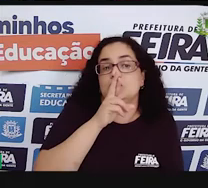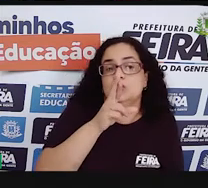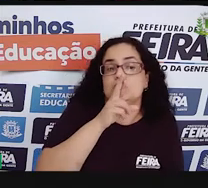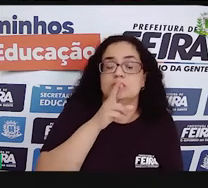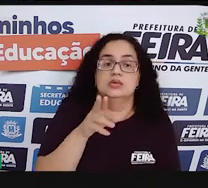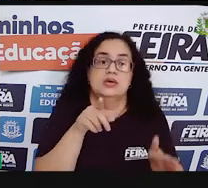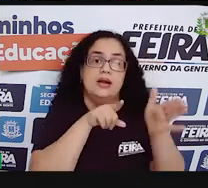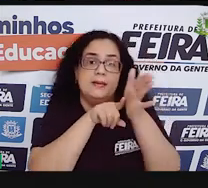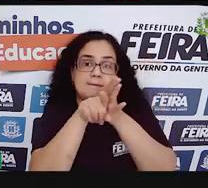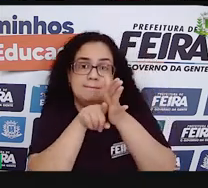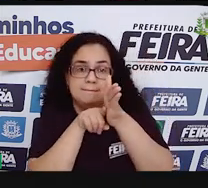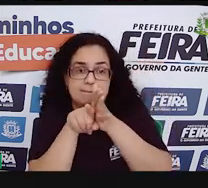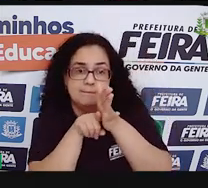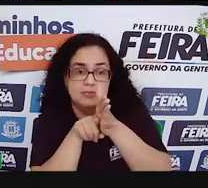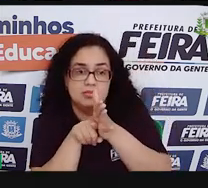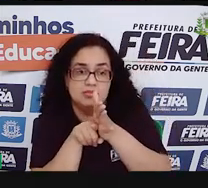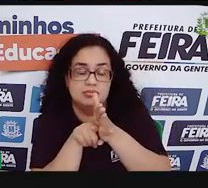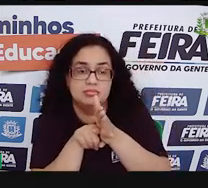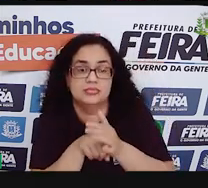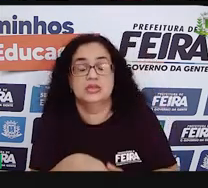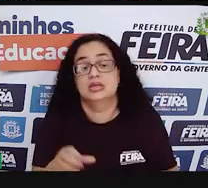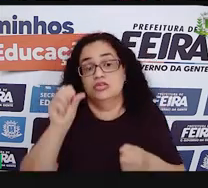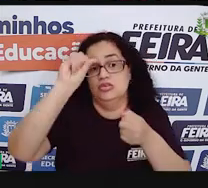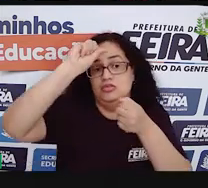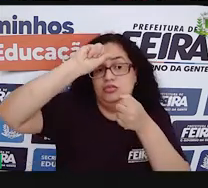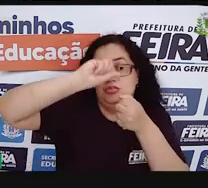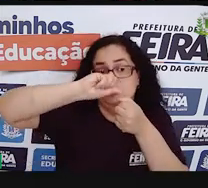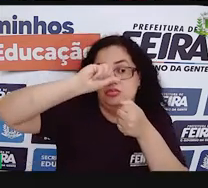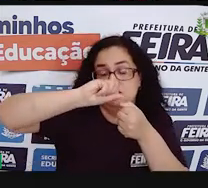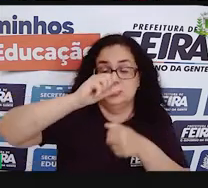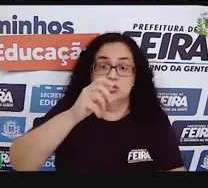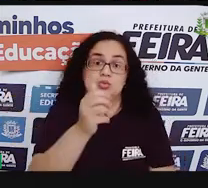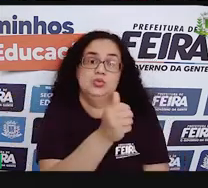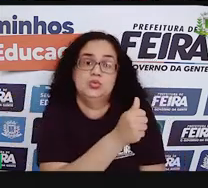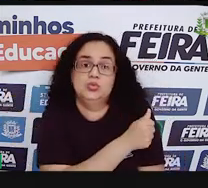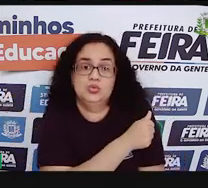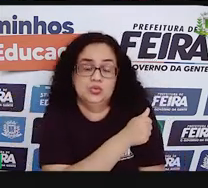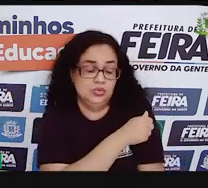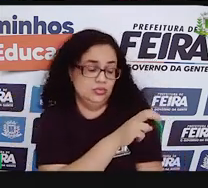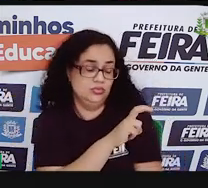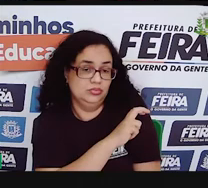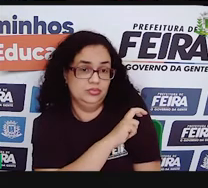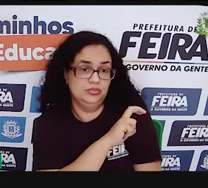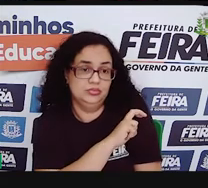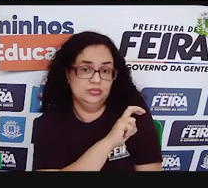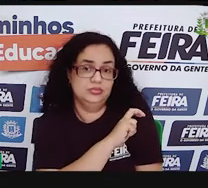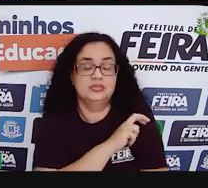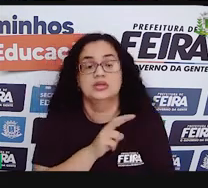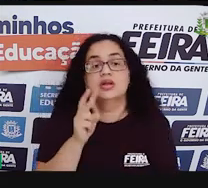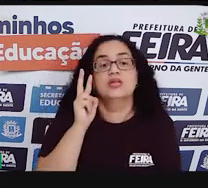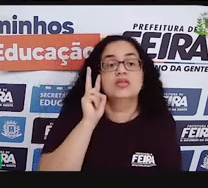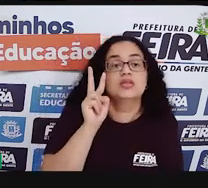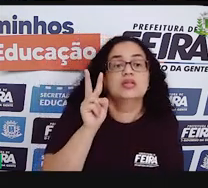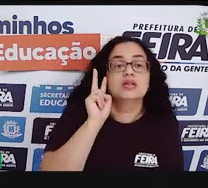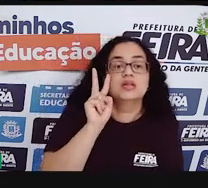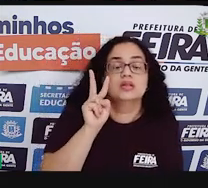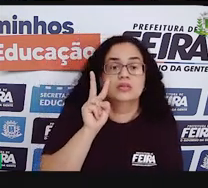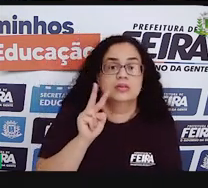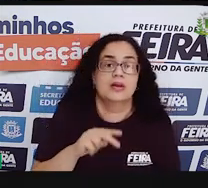uma pesquisa, uma suposta pesquisa realizada aí pelos alunos do quinto ano. E a gente viu aí algumas